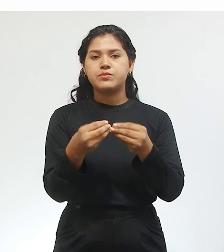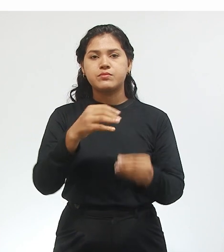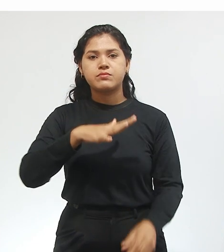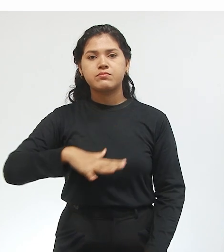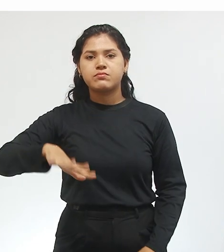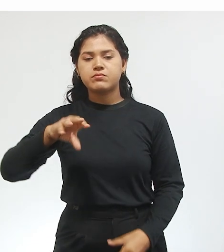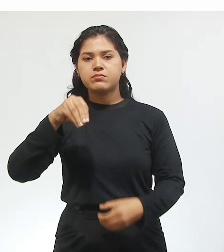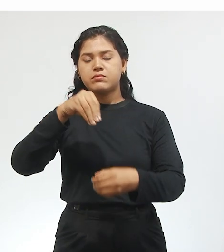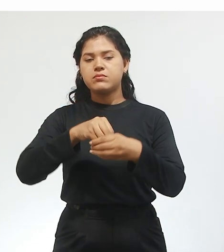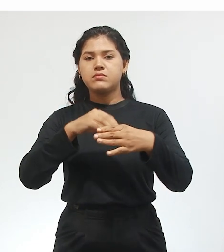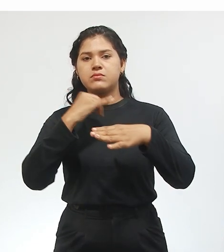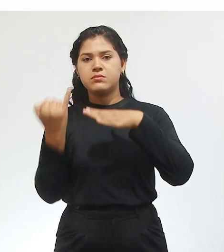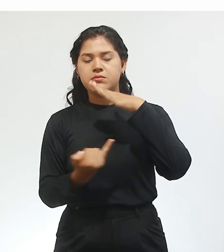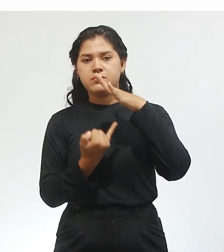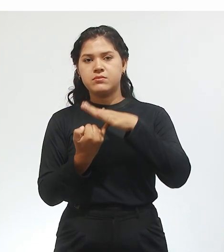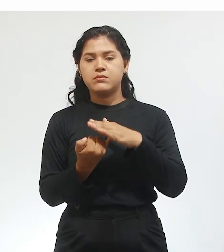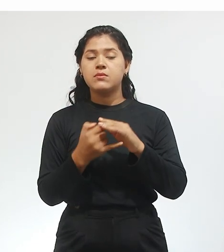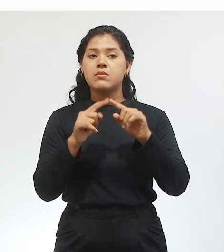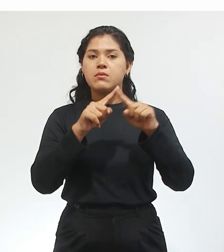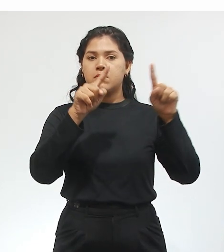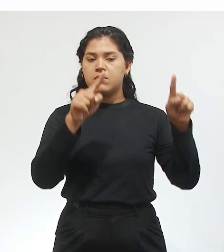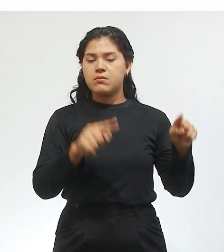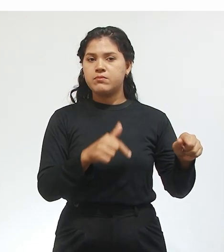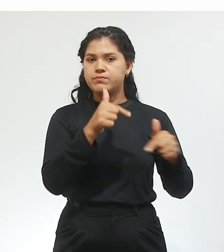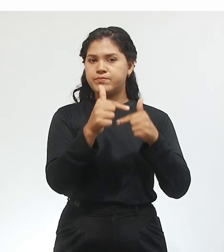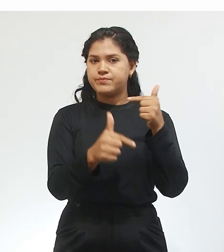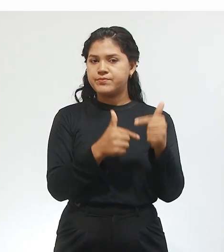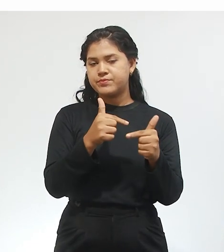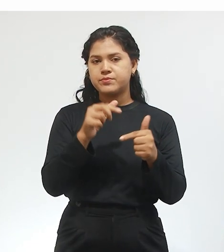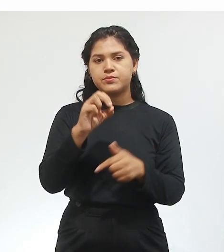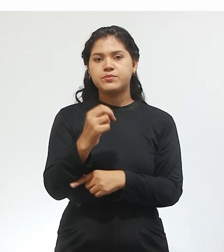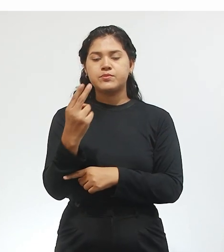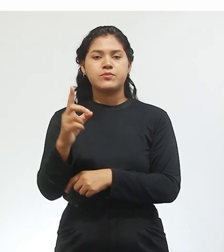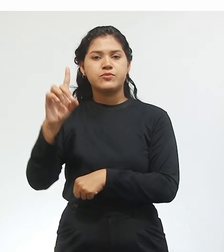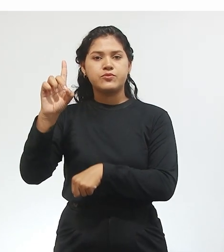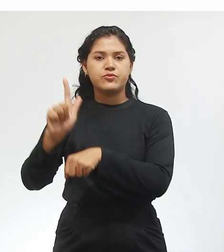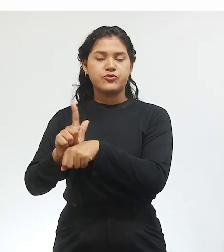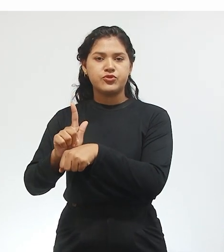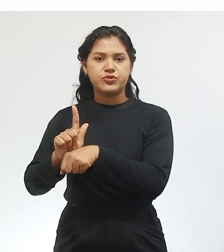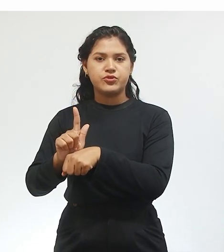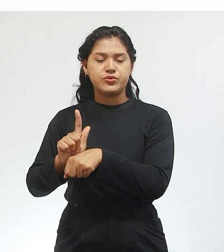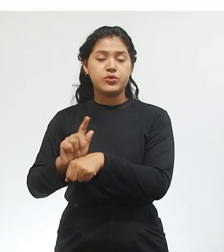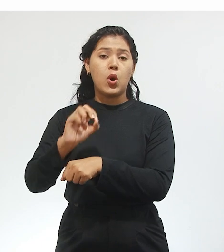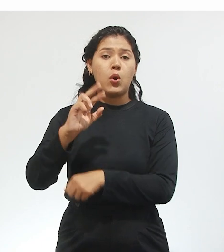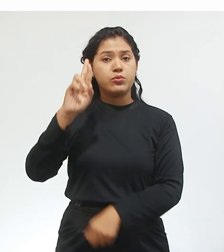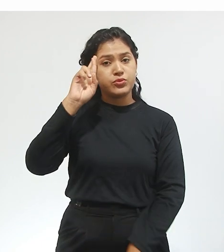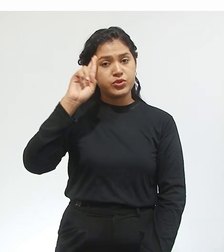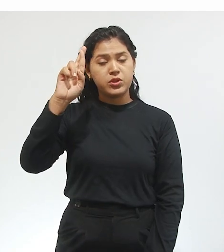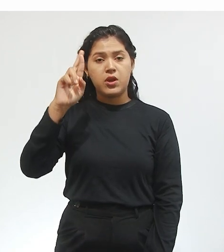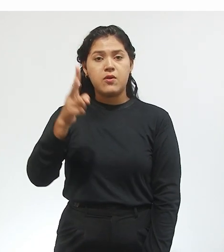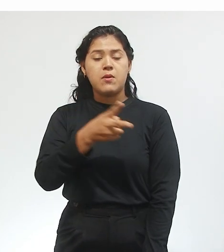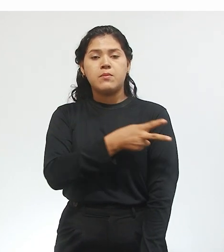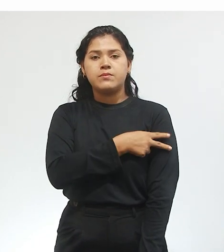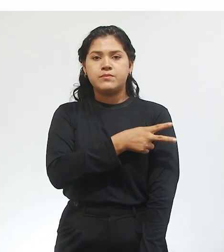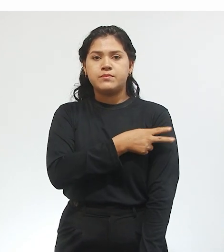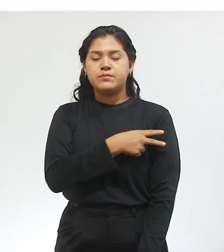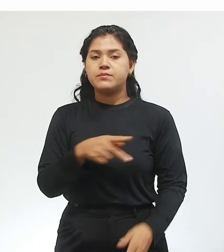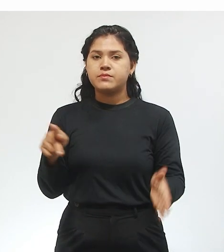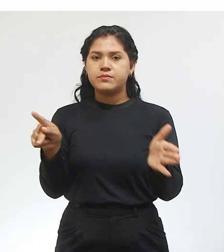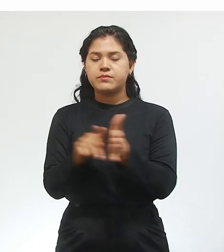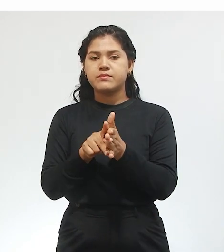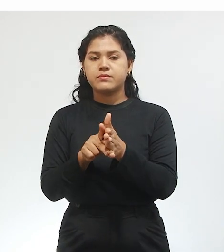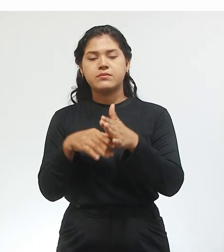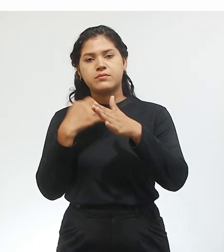ser o quê? Os funcionários, né? O gerente, os donos da empresa ou das